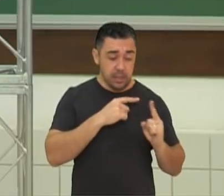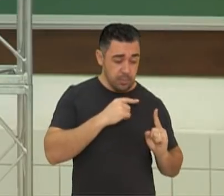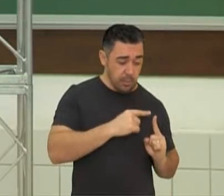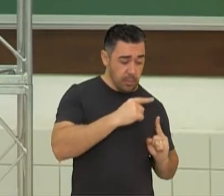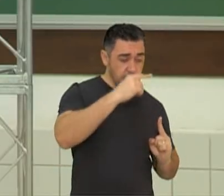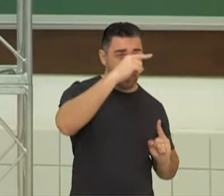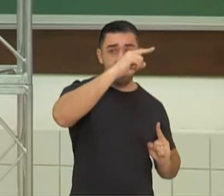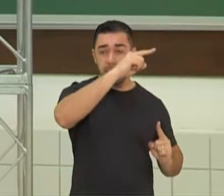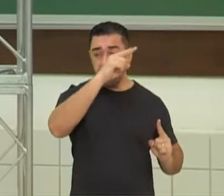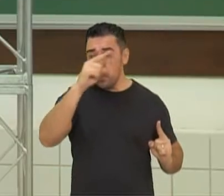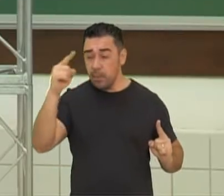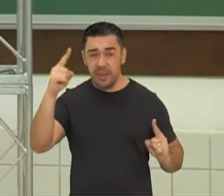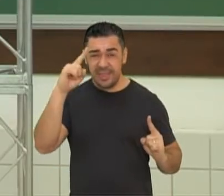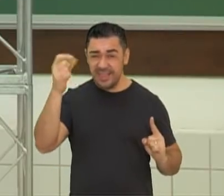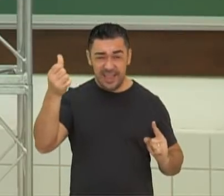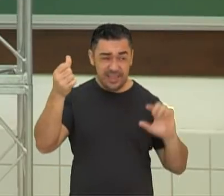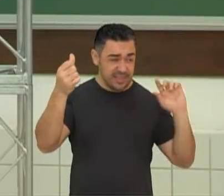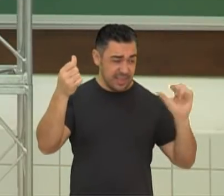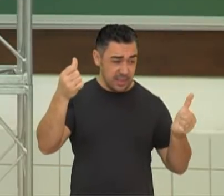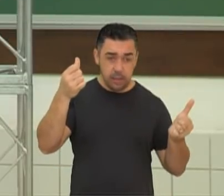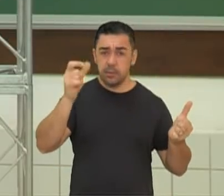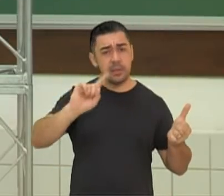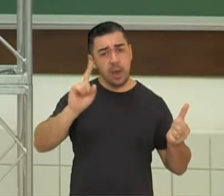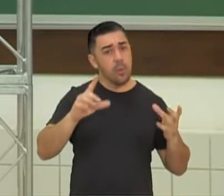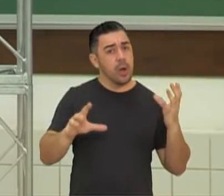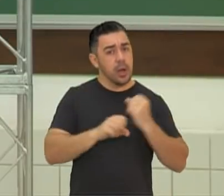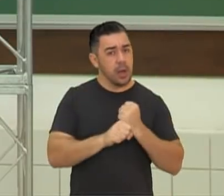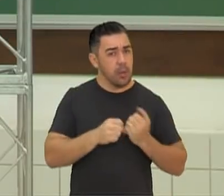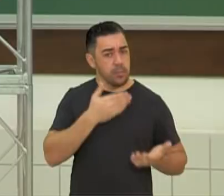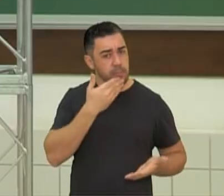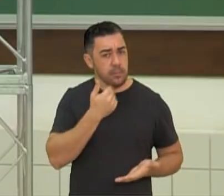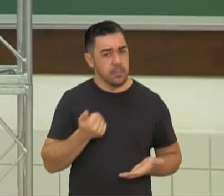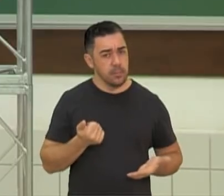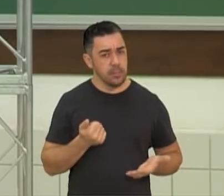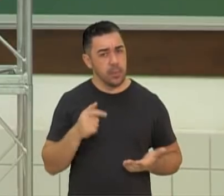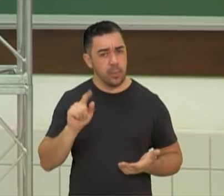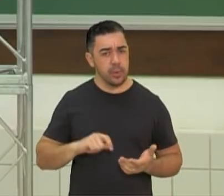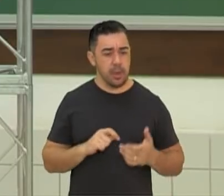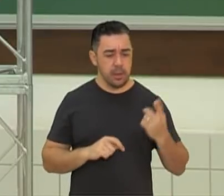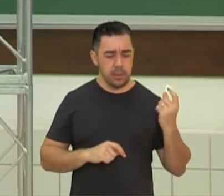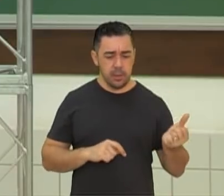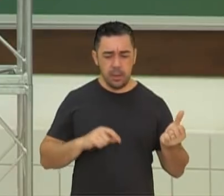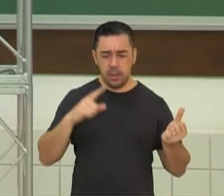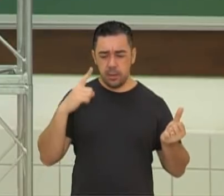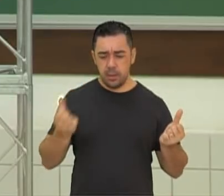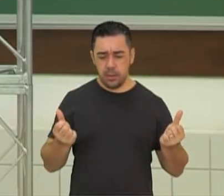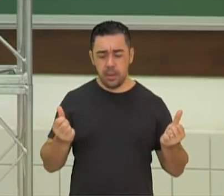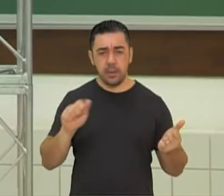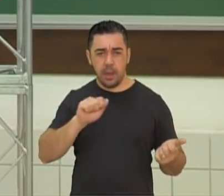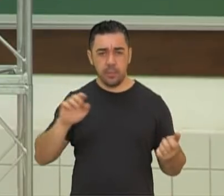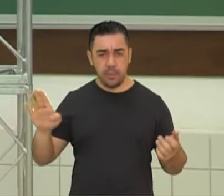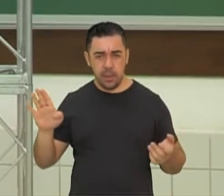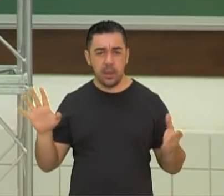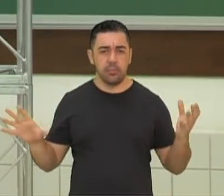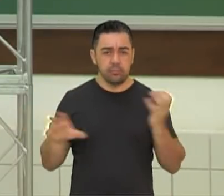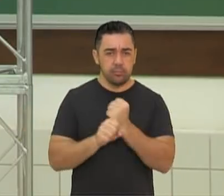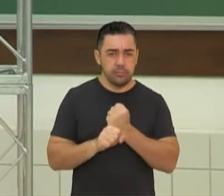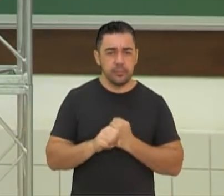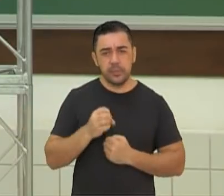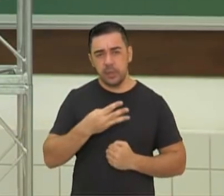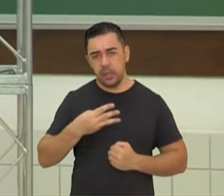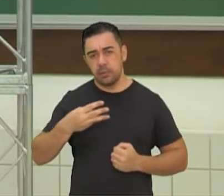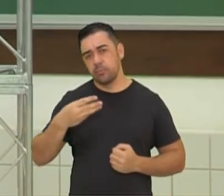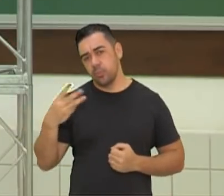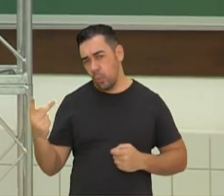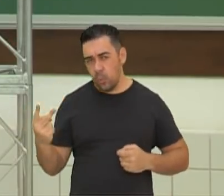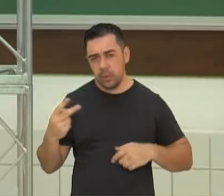e fechar todos os retângulos? Não. Você precisa de um cálculo mais eficiente, que é dado por por expressões literais, por expressão algébrica, por cálculo de